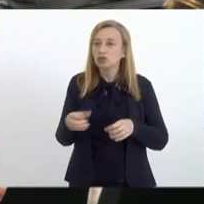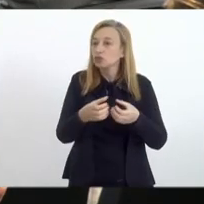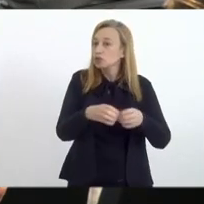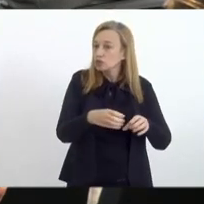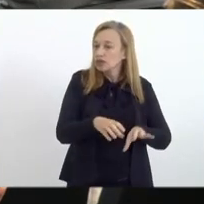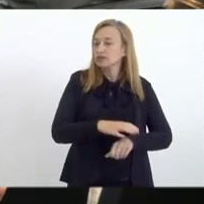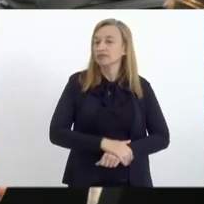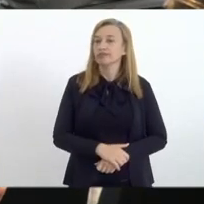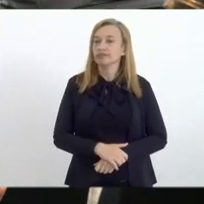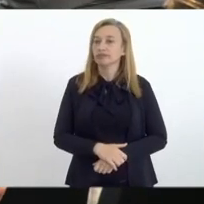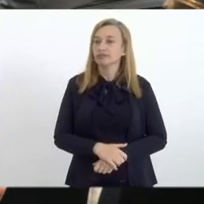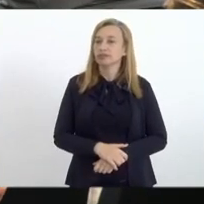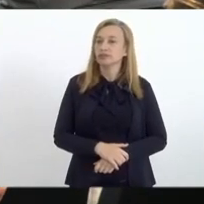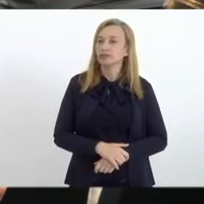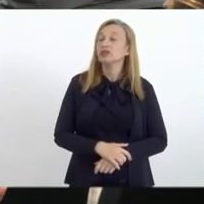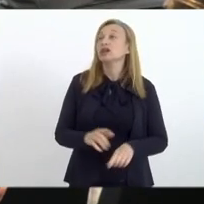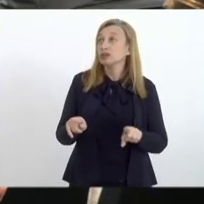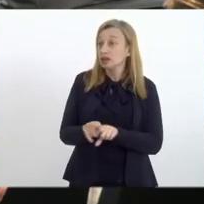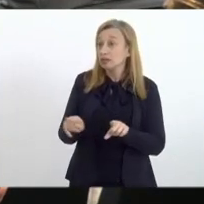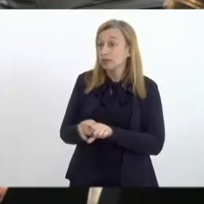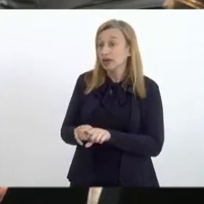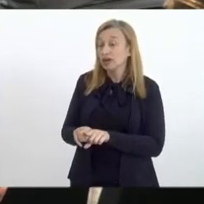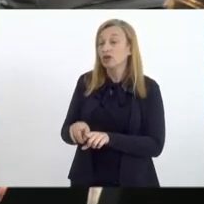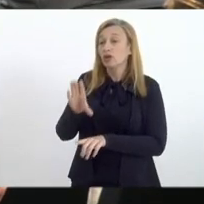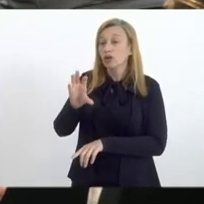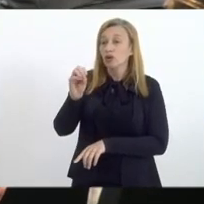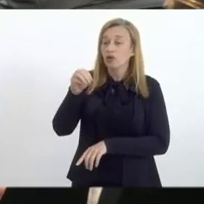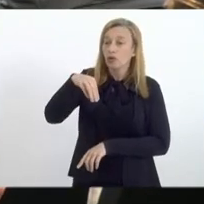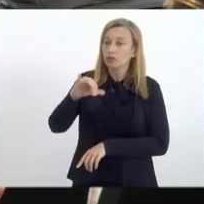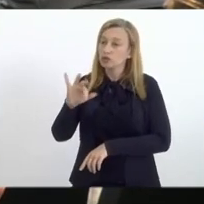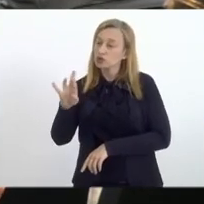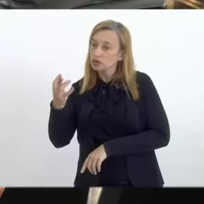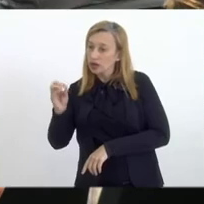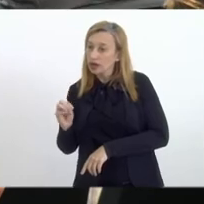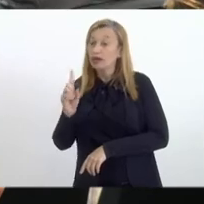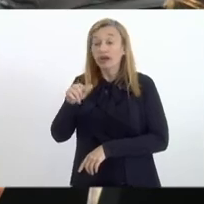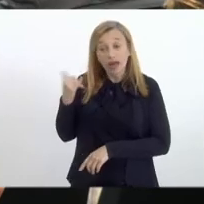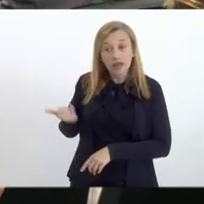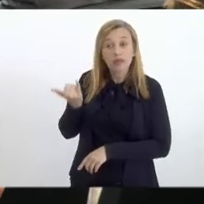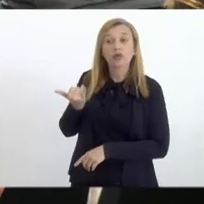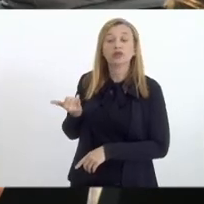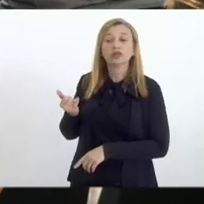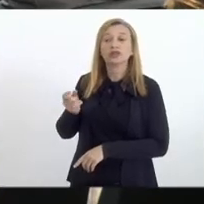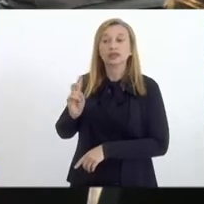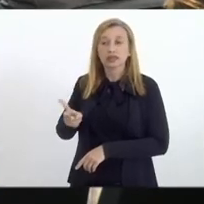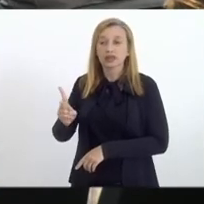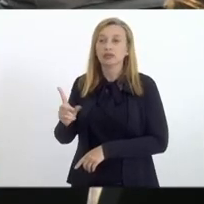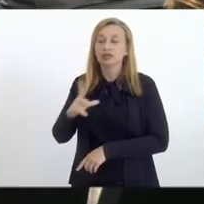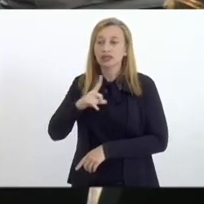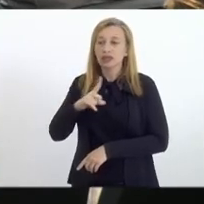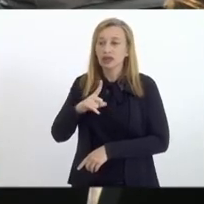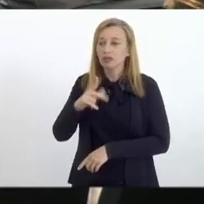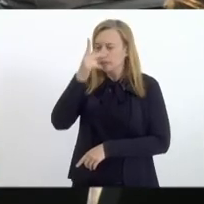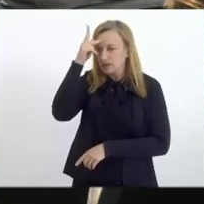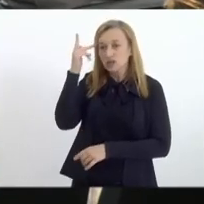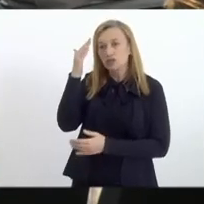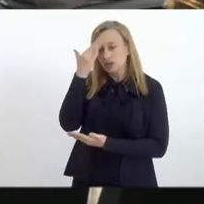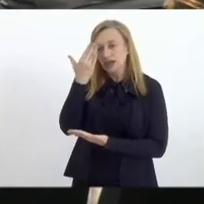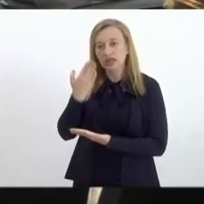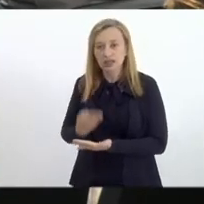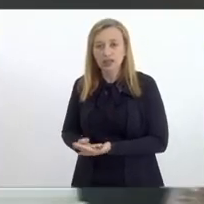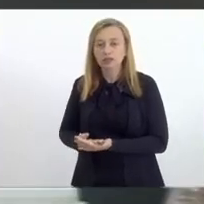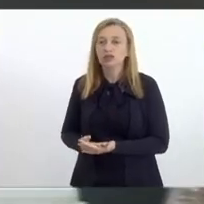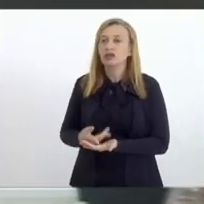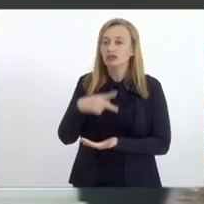não tirando também a importância do comissionado, como o deputado falou, que sempre é importante ter o cargo de confiança. Mas dizer para ele